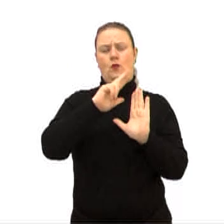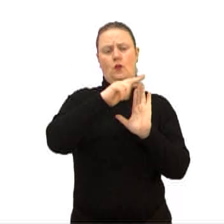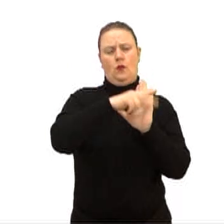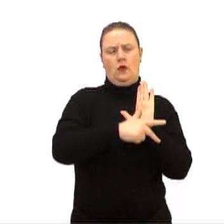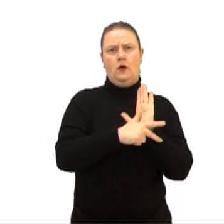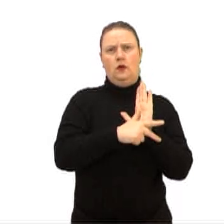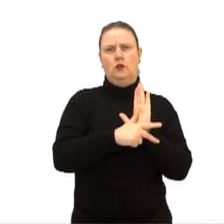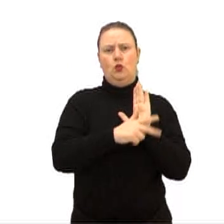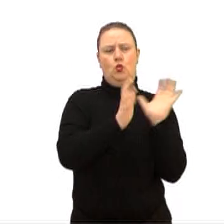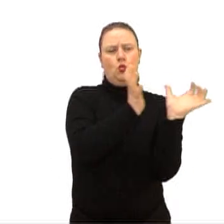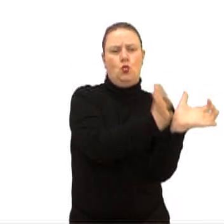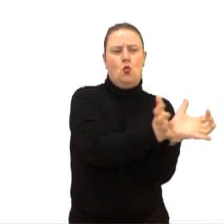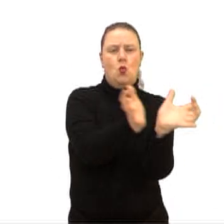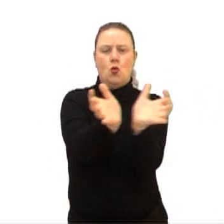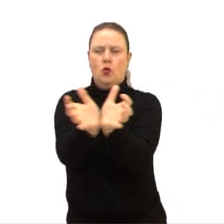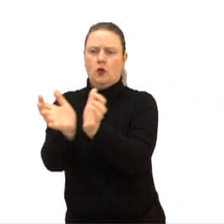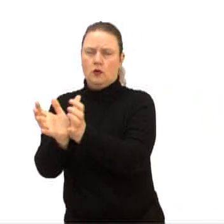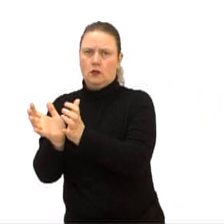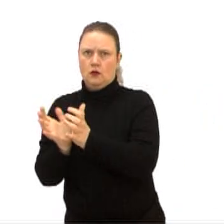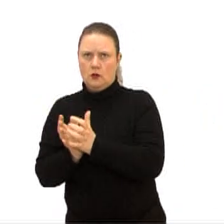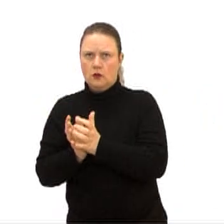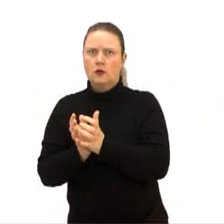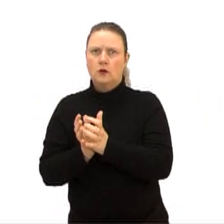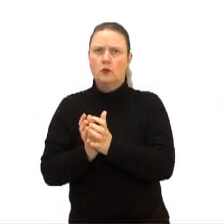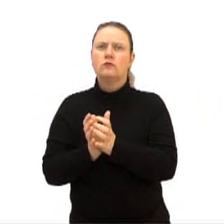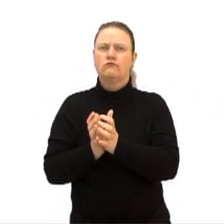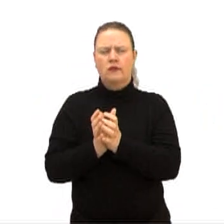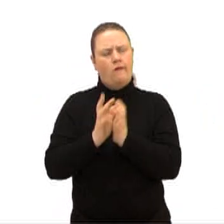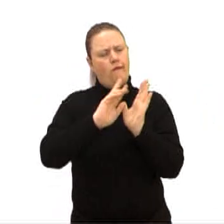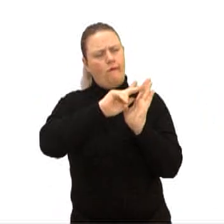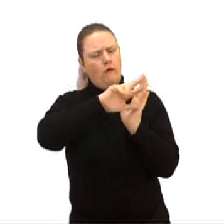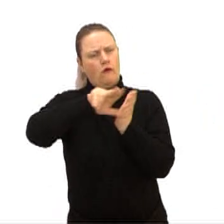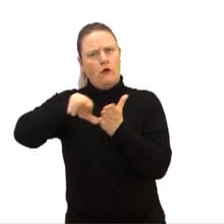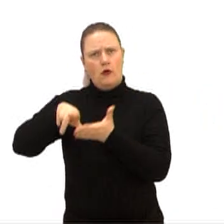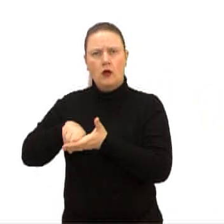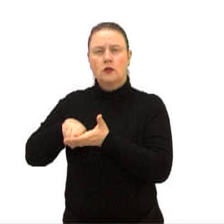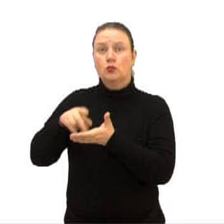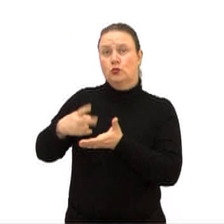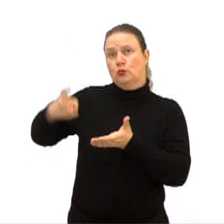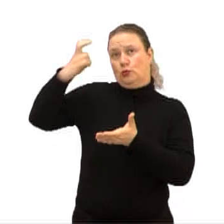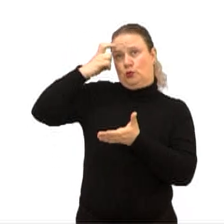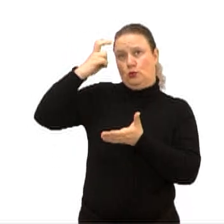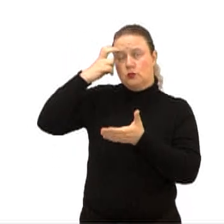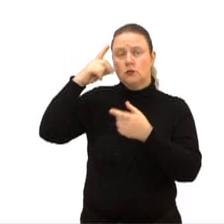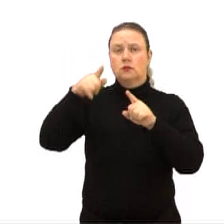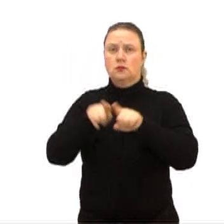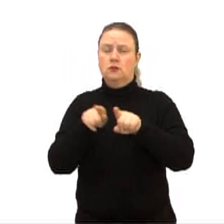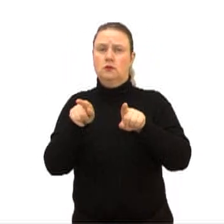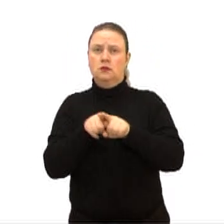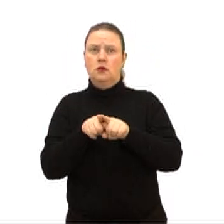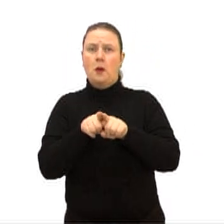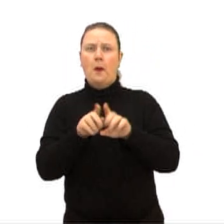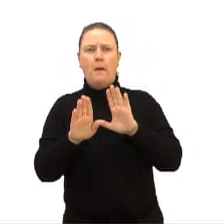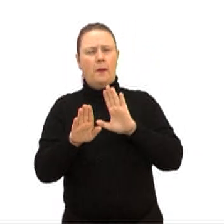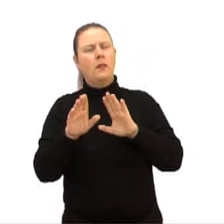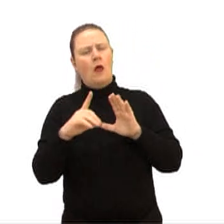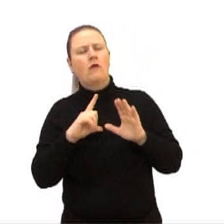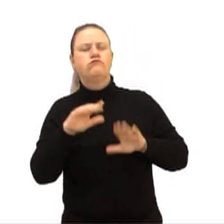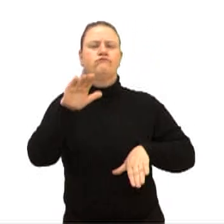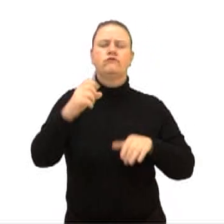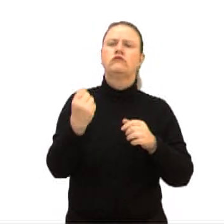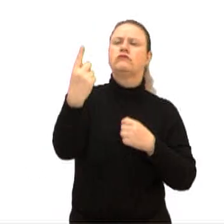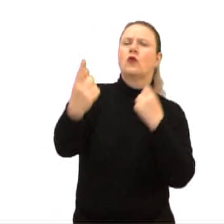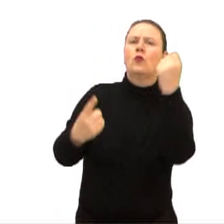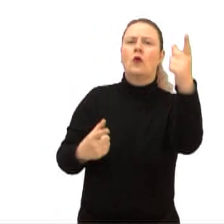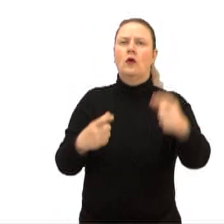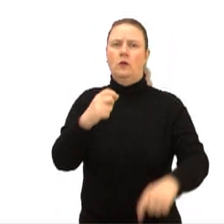grupos étnicos, o que é comum em todo o continente americano. Nós vamos ter algumas com predominância espanhola, citei aqui